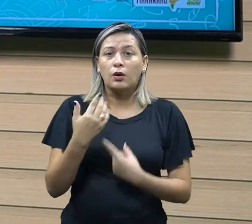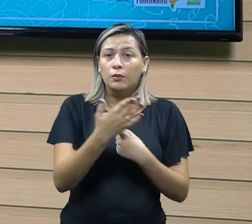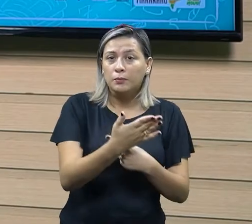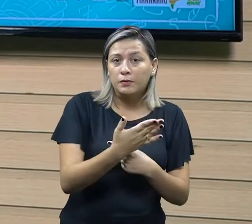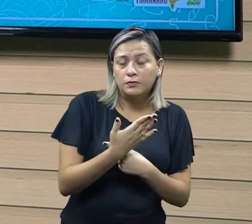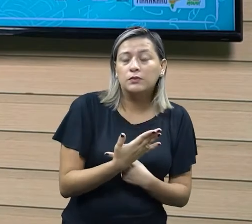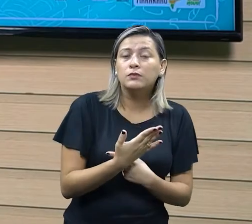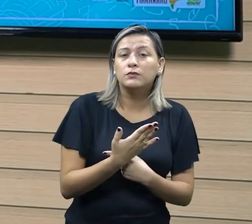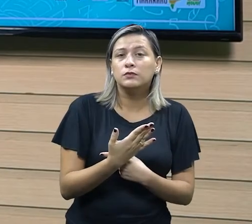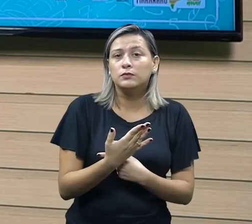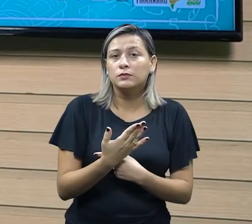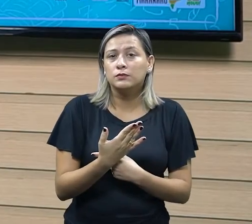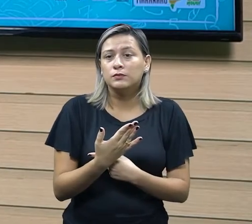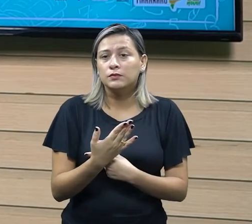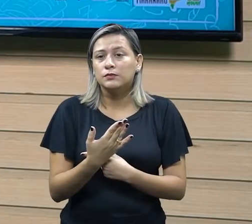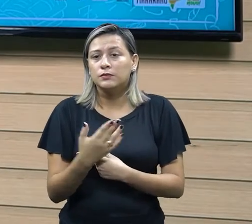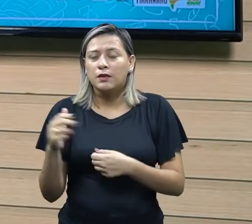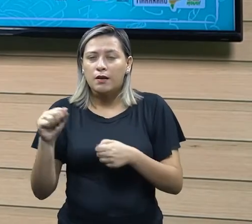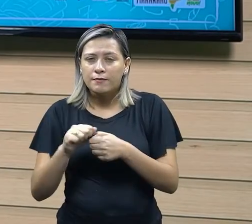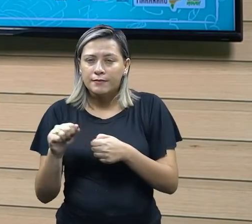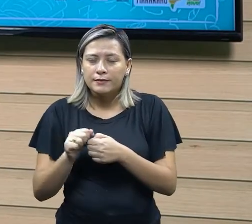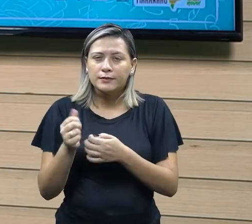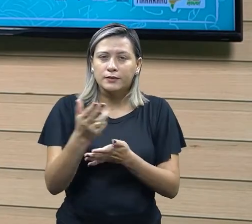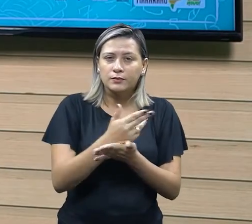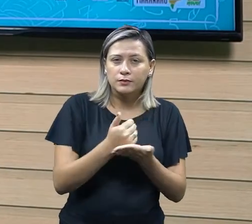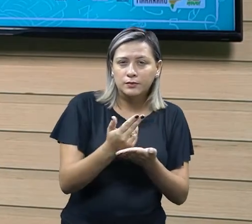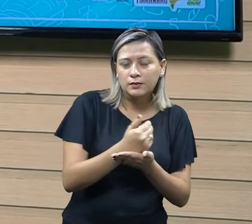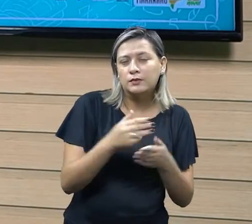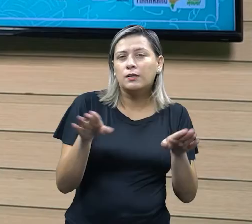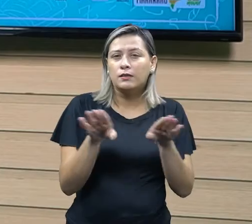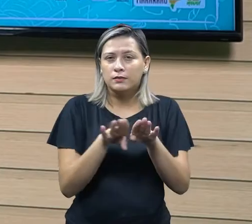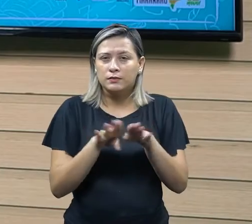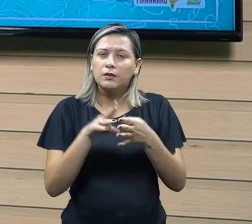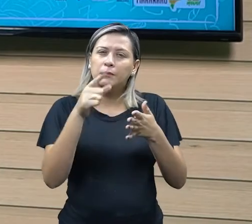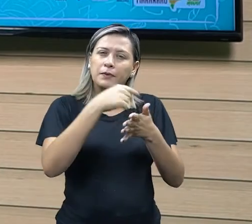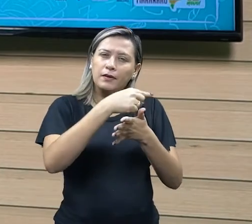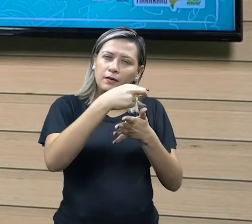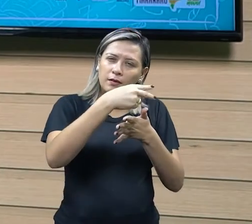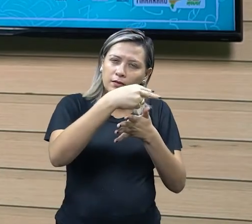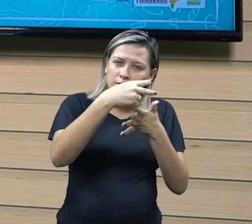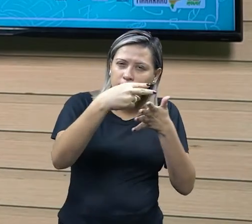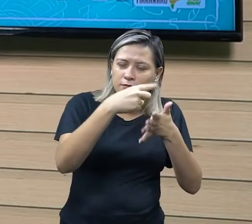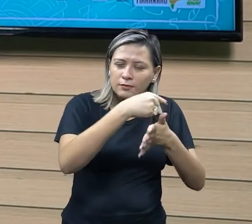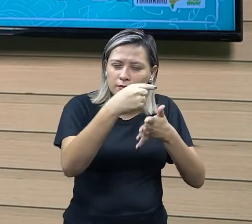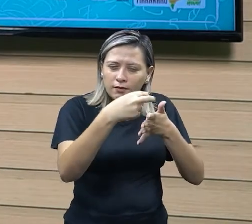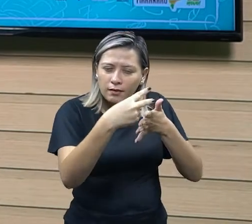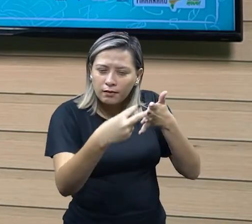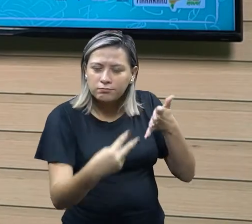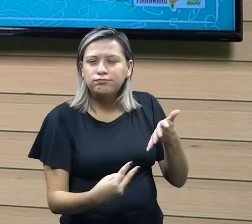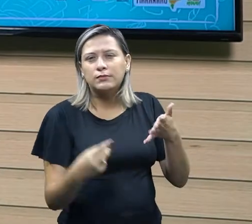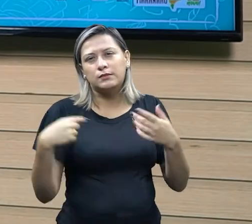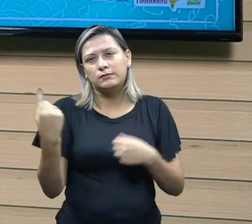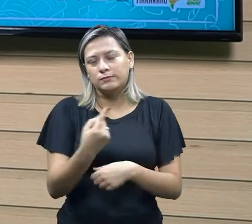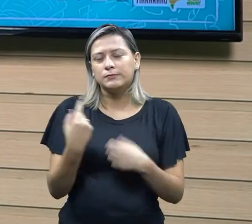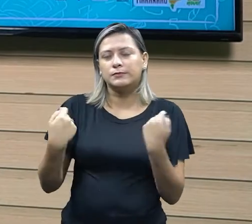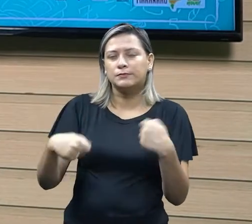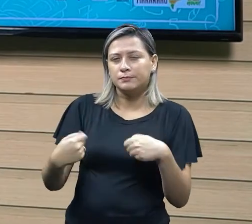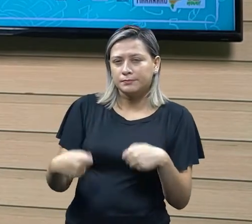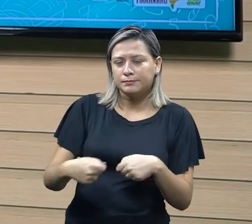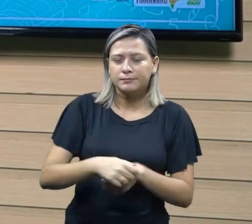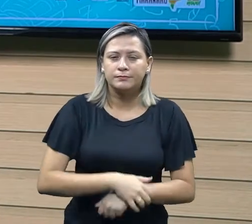facilitar a produção de um desenho e também as ferramentas que a gente vai precisar. Nós não